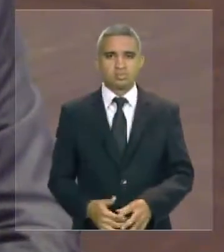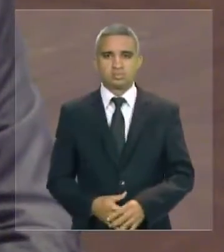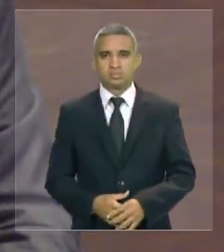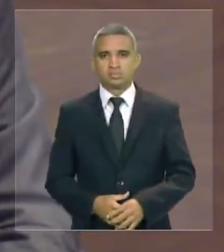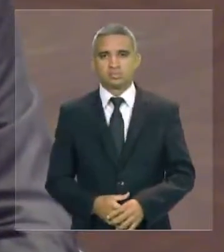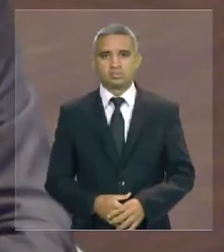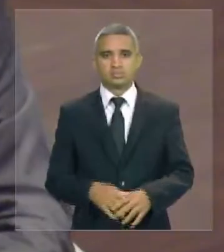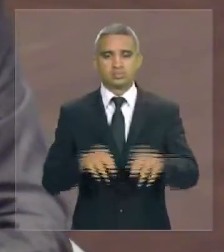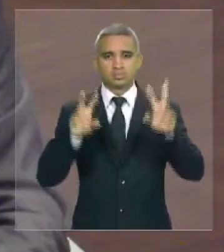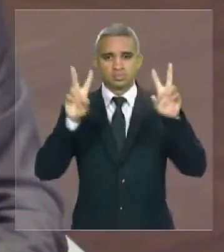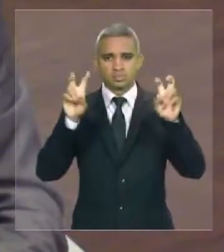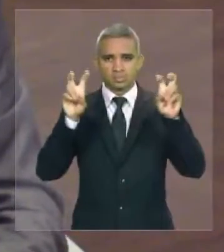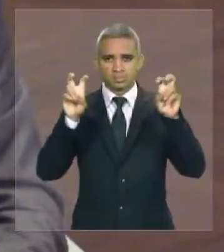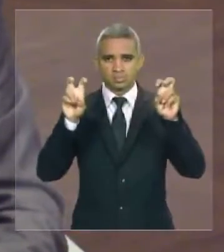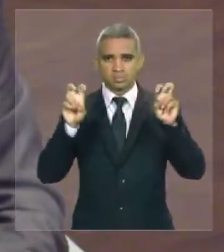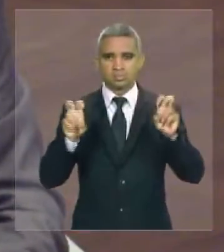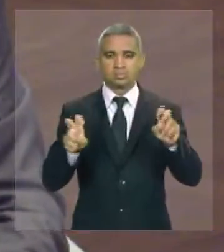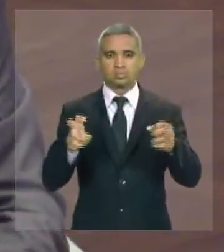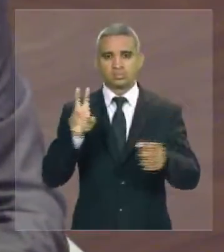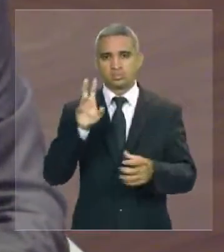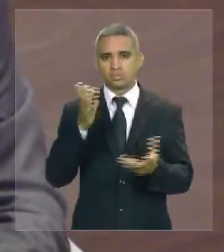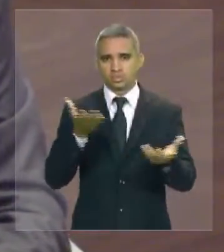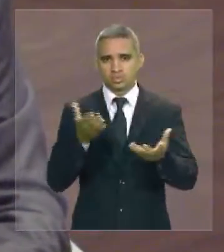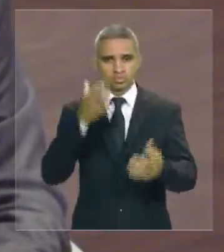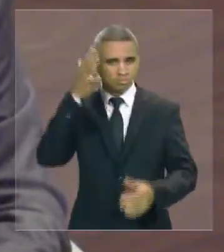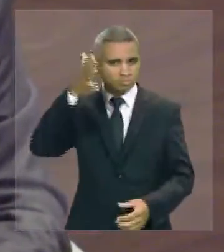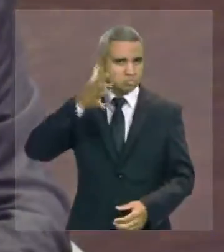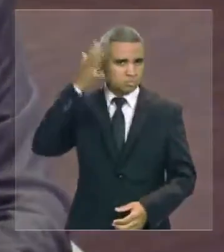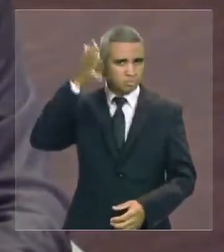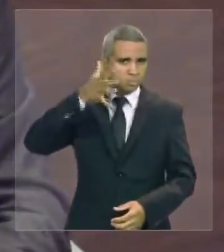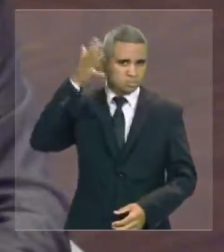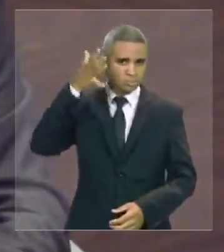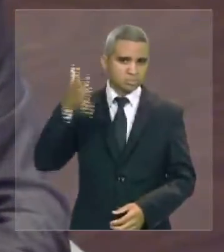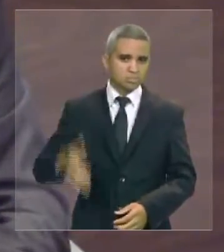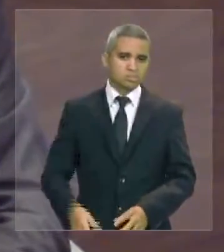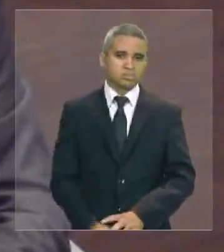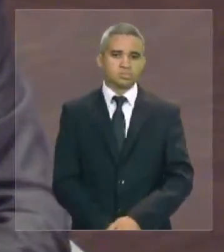pelos temas que Vossa Excelência trouxe a essa tribuna,